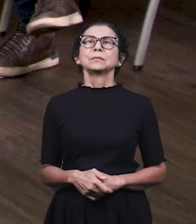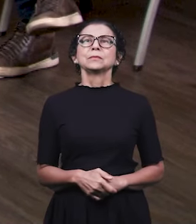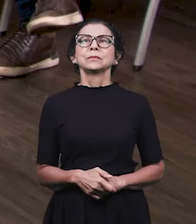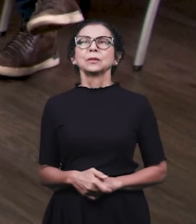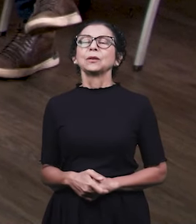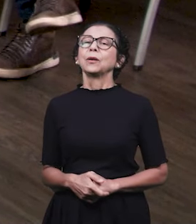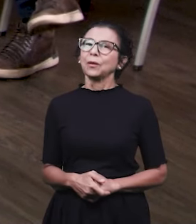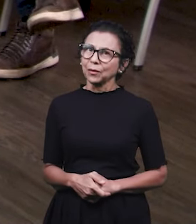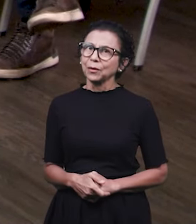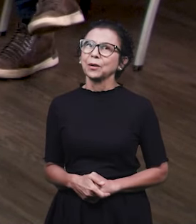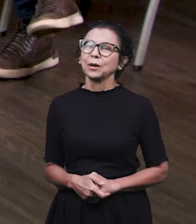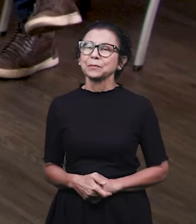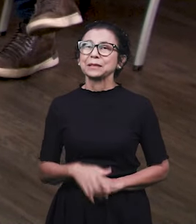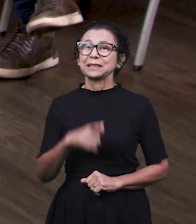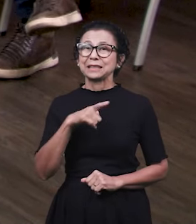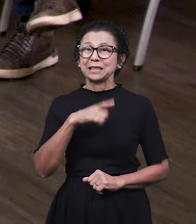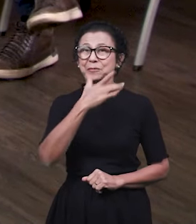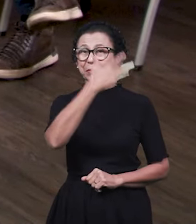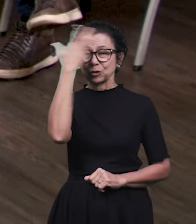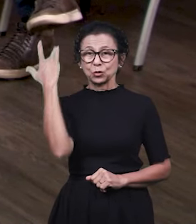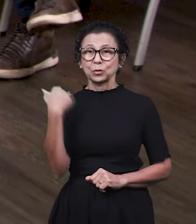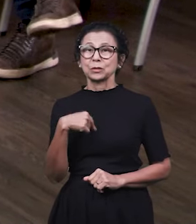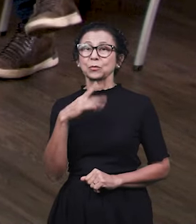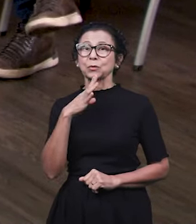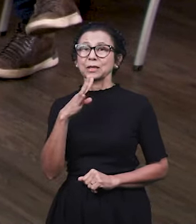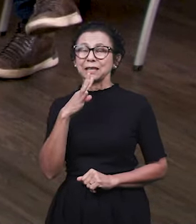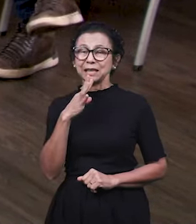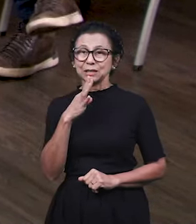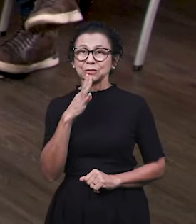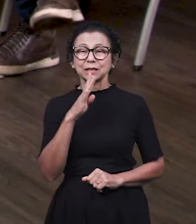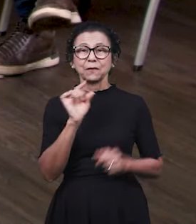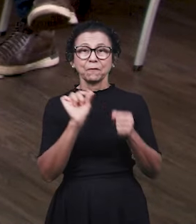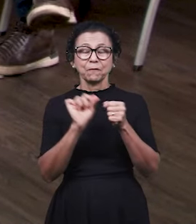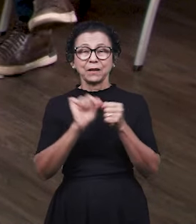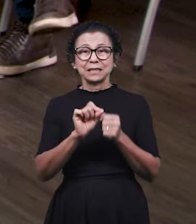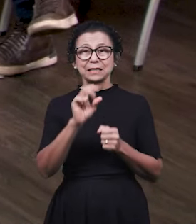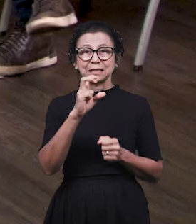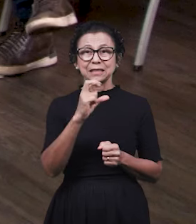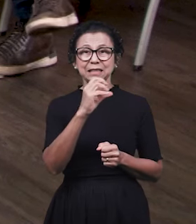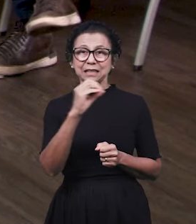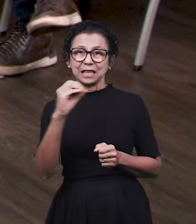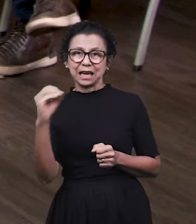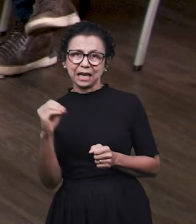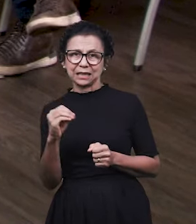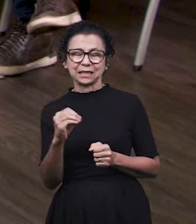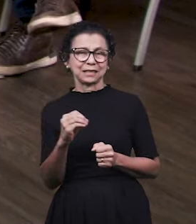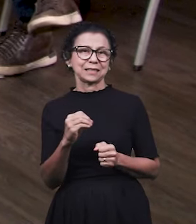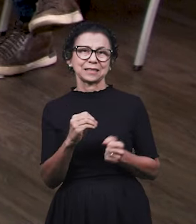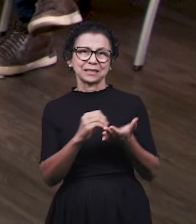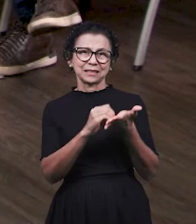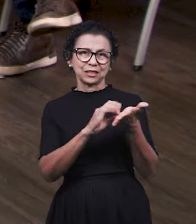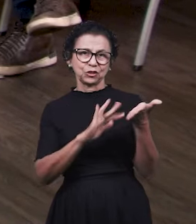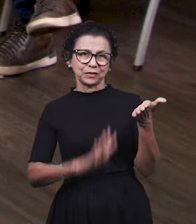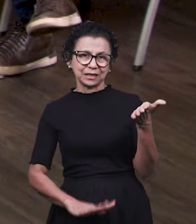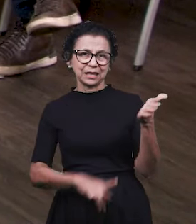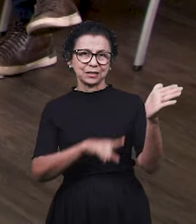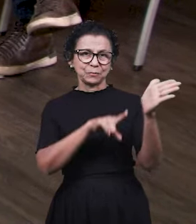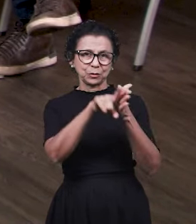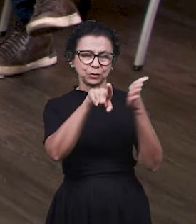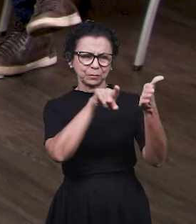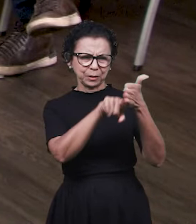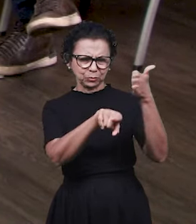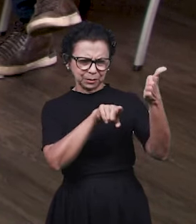consegue 500. E aí a gente faz uma analogia bem assim, é como se ele estivesse se preparando para uma